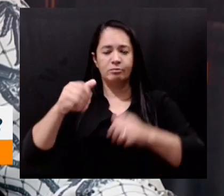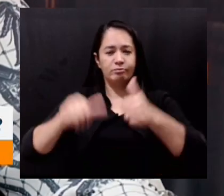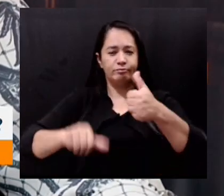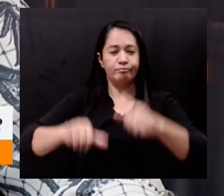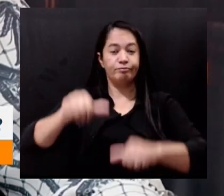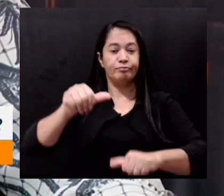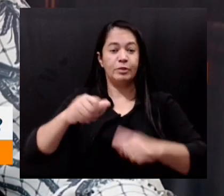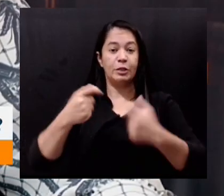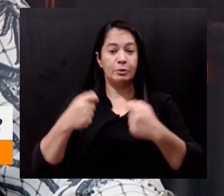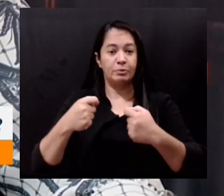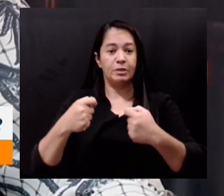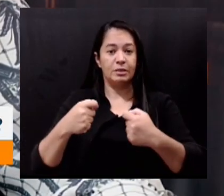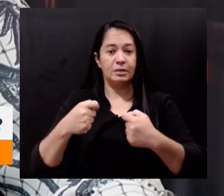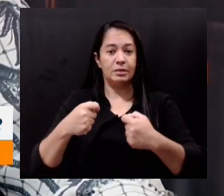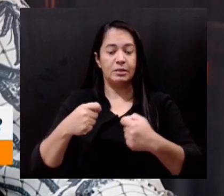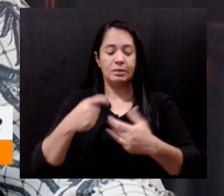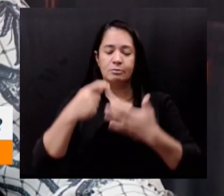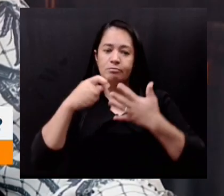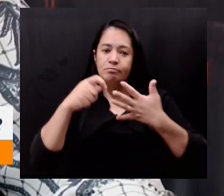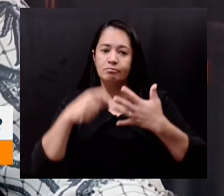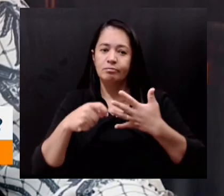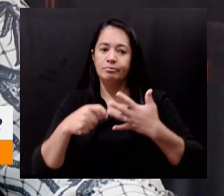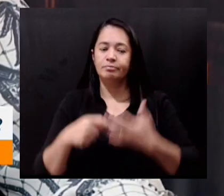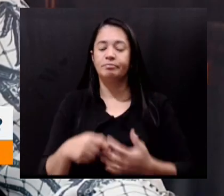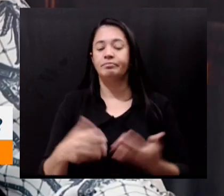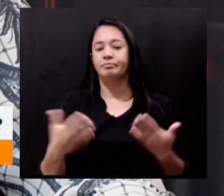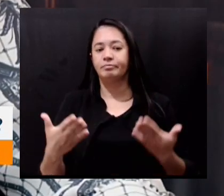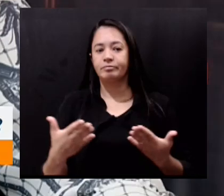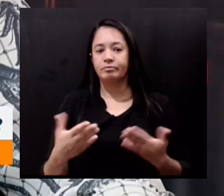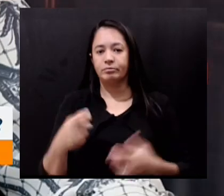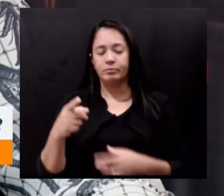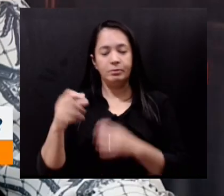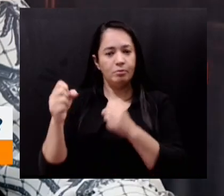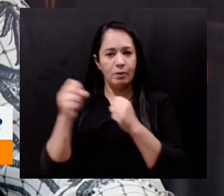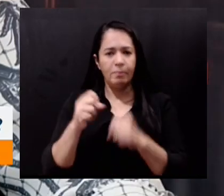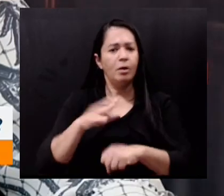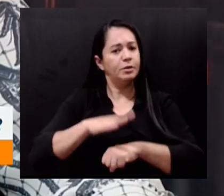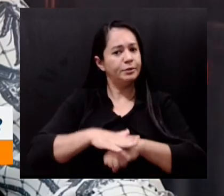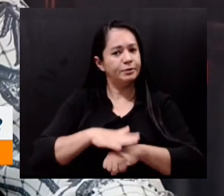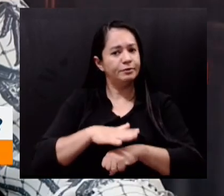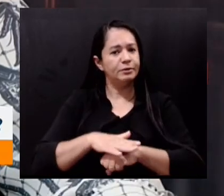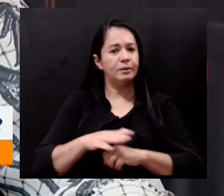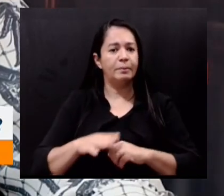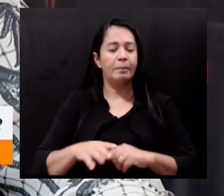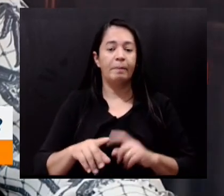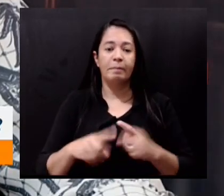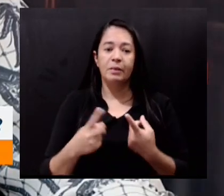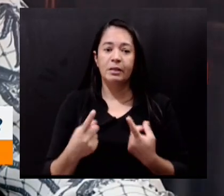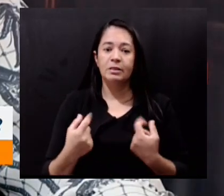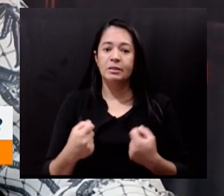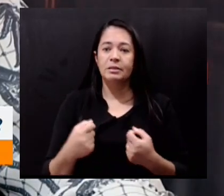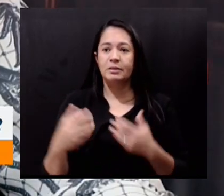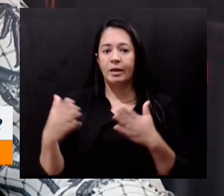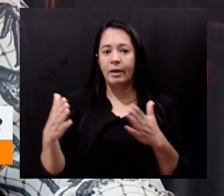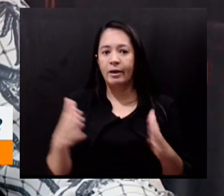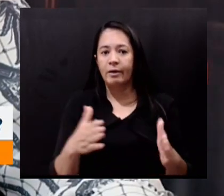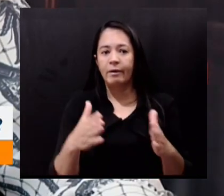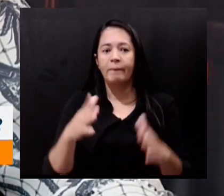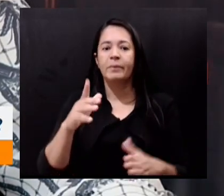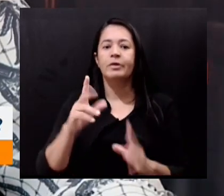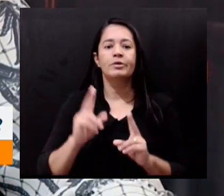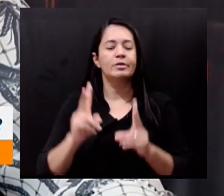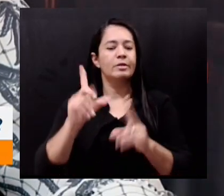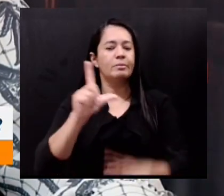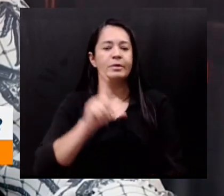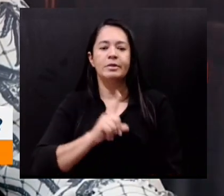essa correção, Uhum. então você pode fazer isso, né, mas sempre tem caminho, sempre vai ter uma saída,